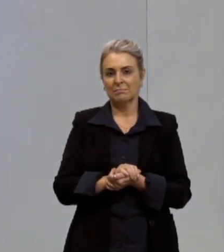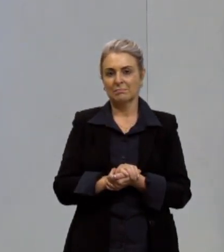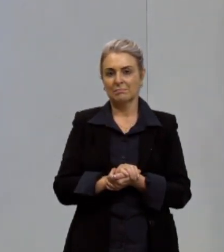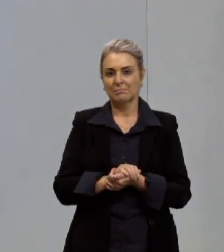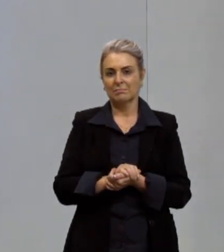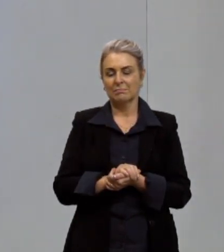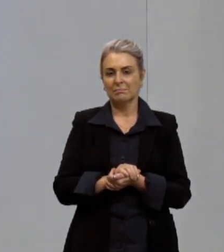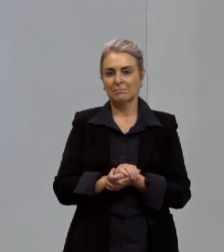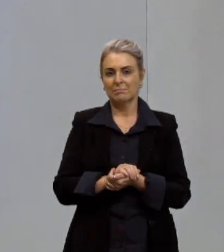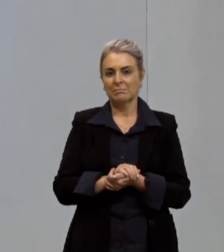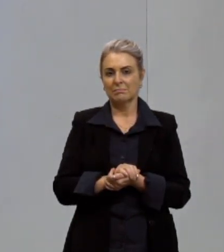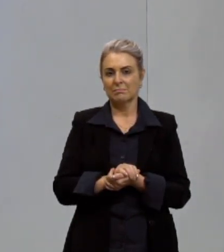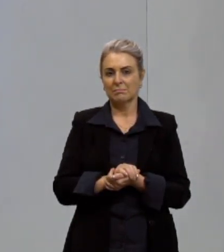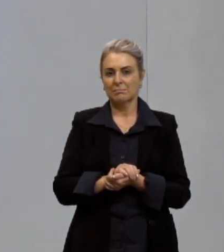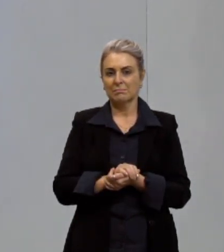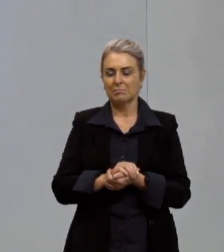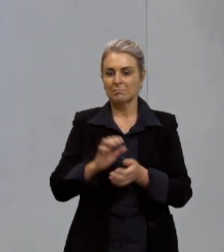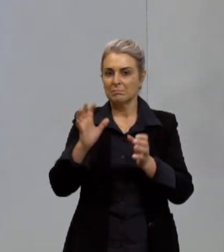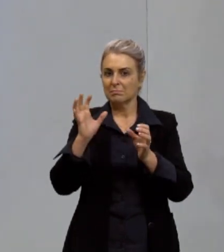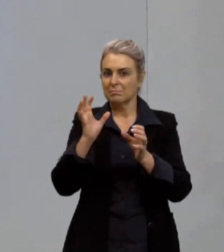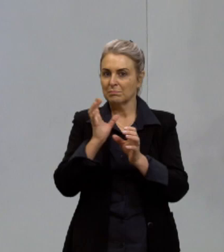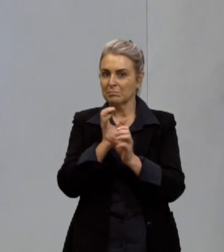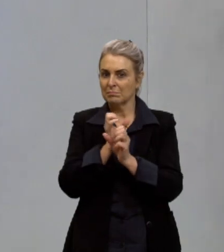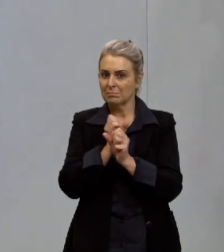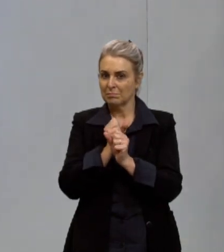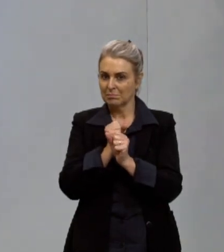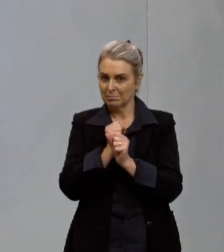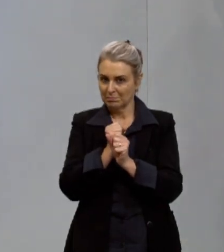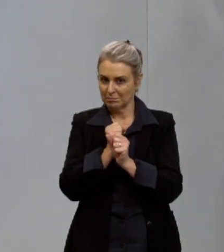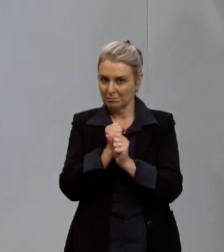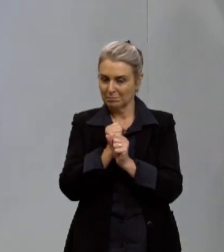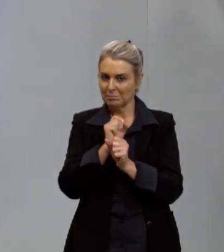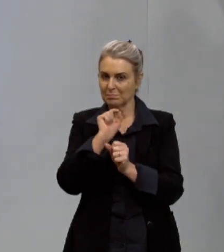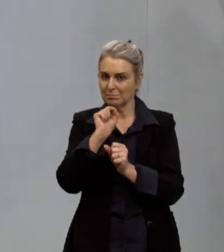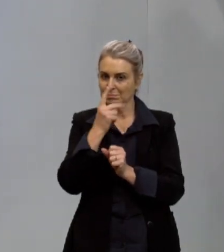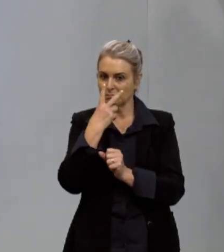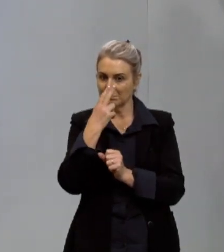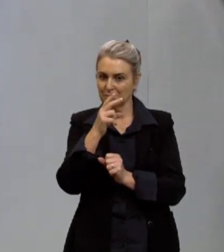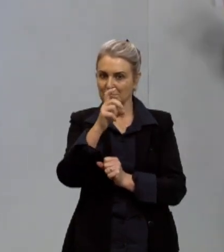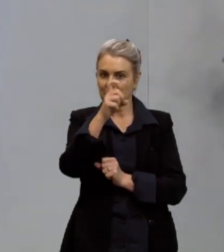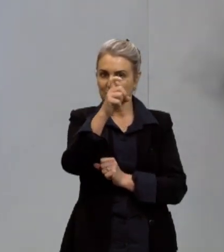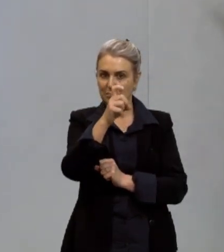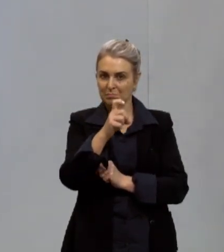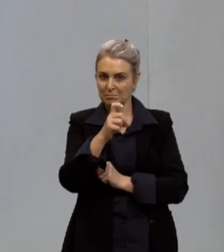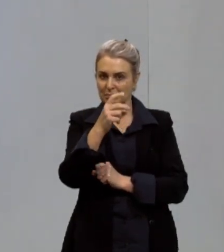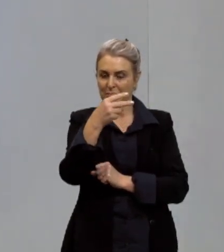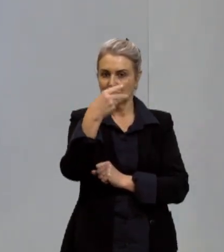Ó, vamos juntar os termos que são semelhantes. X ao quadrado,